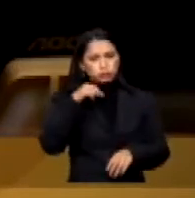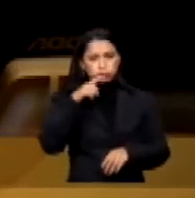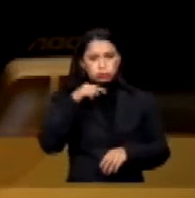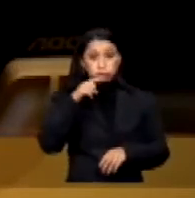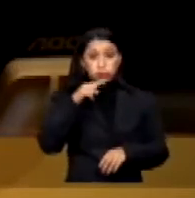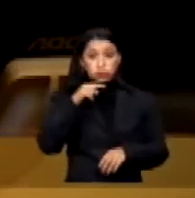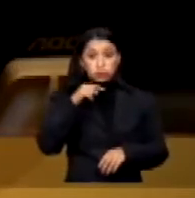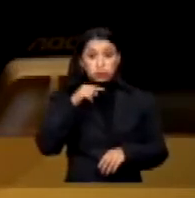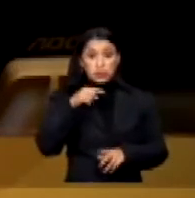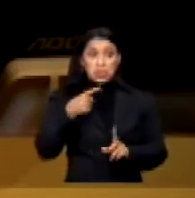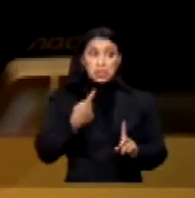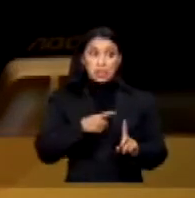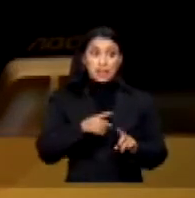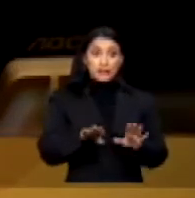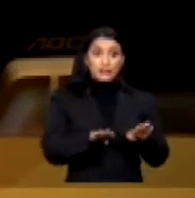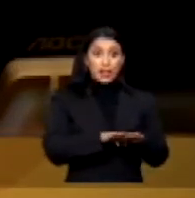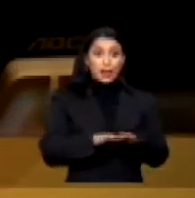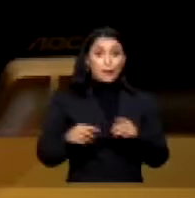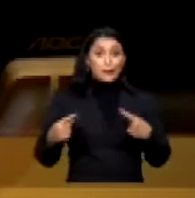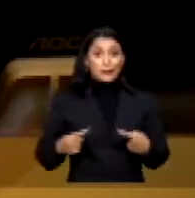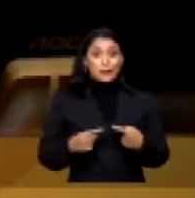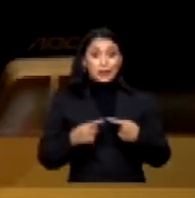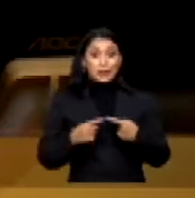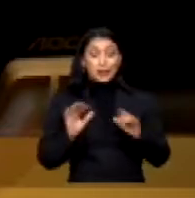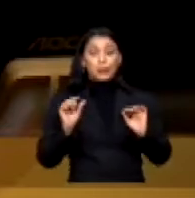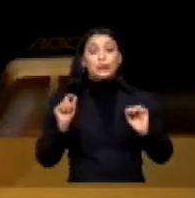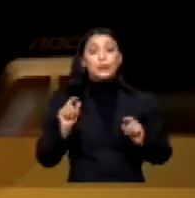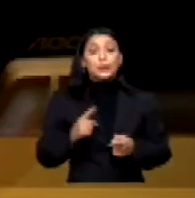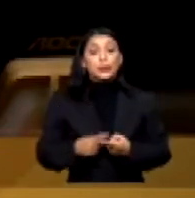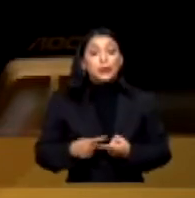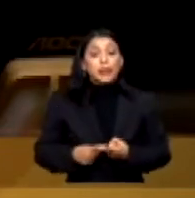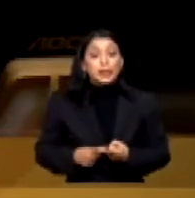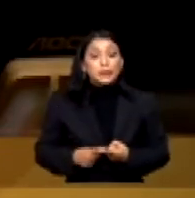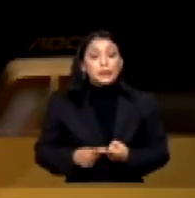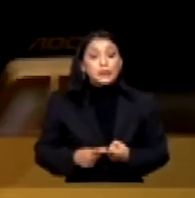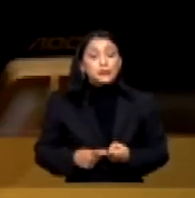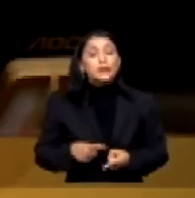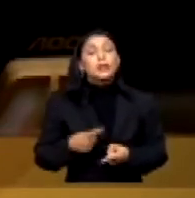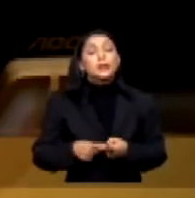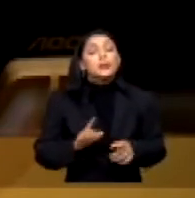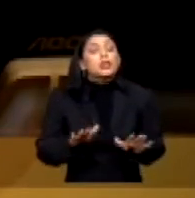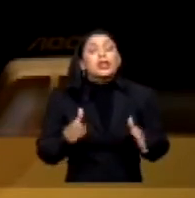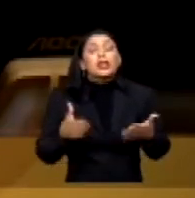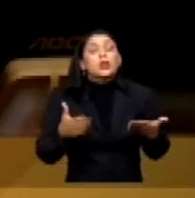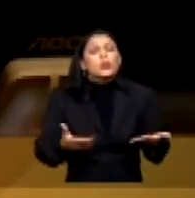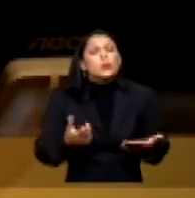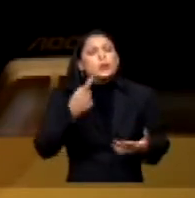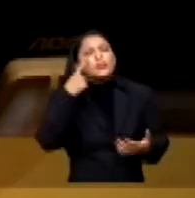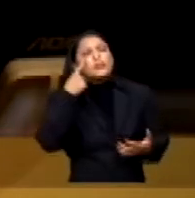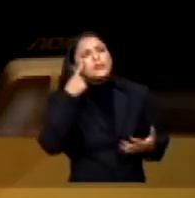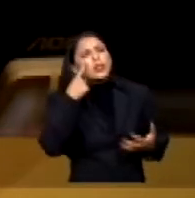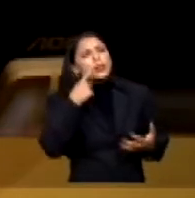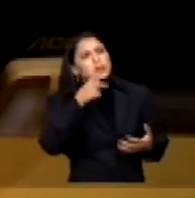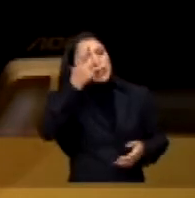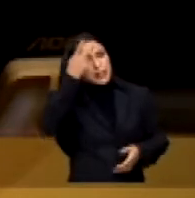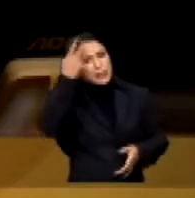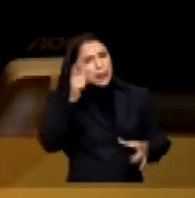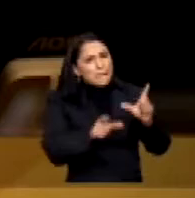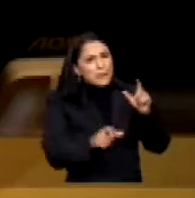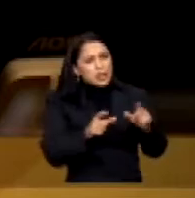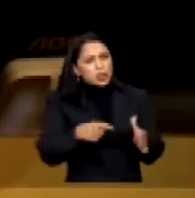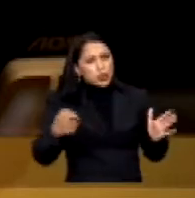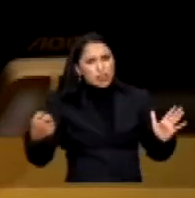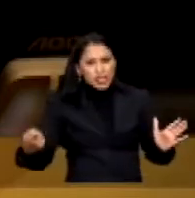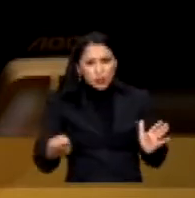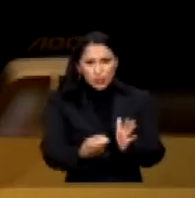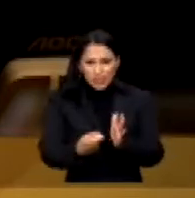Gilmar, desafia a proporcionalidade. Por quê? Porque quando olhamos o total de pessoas